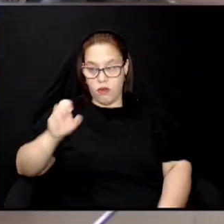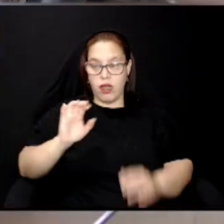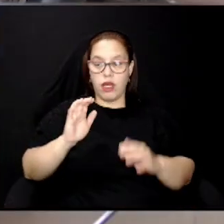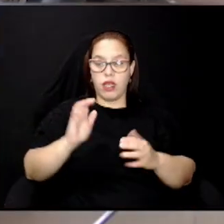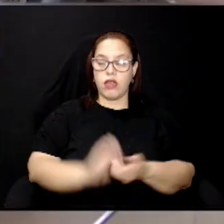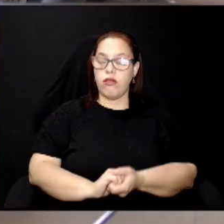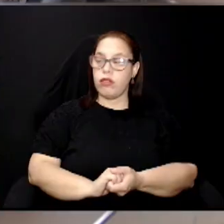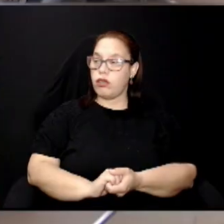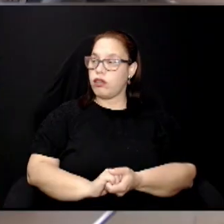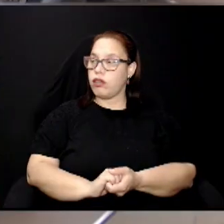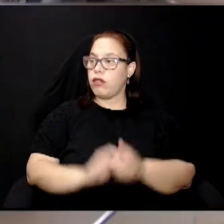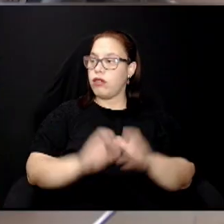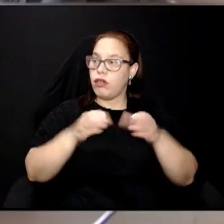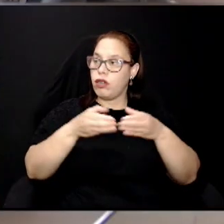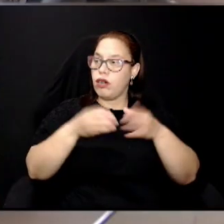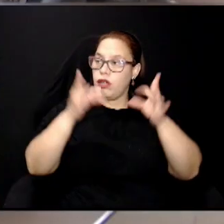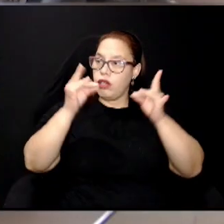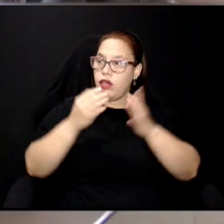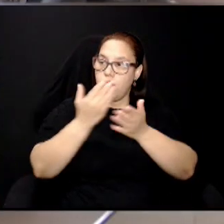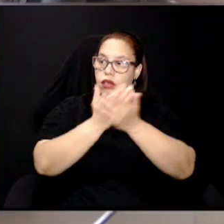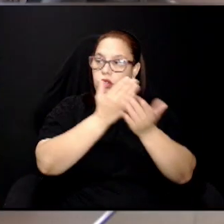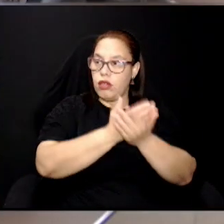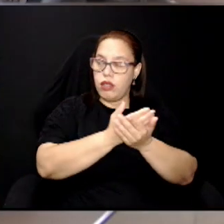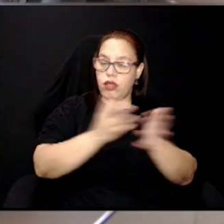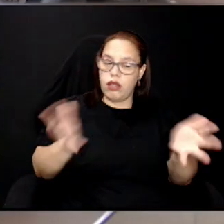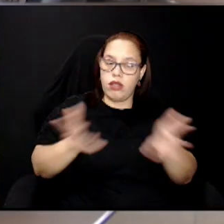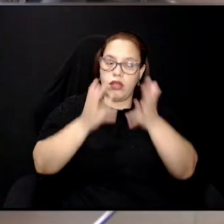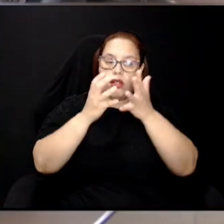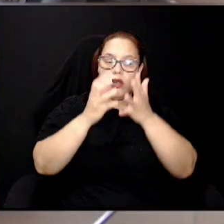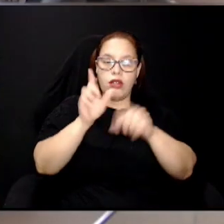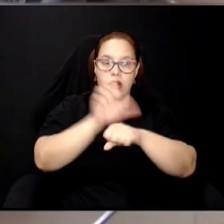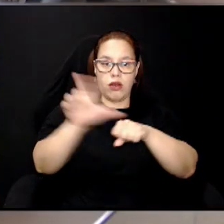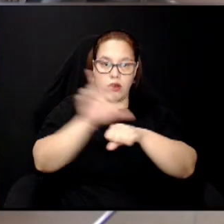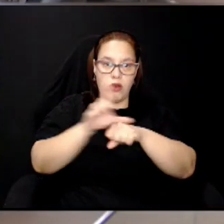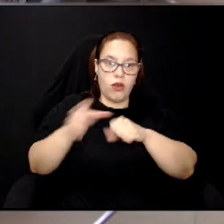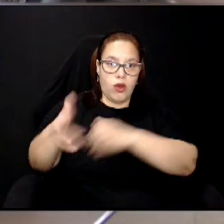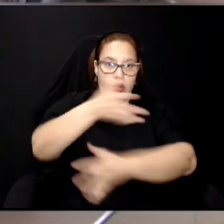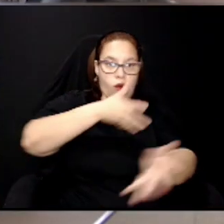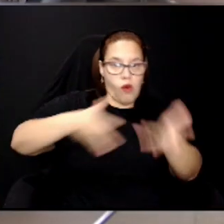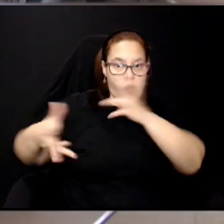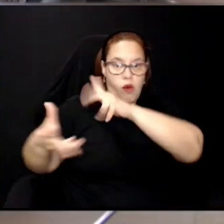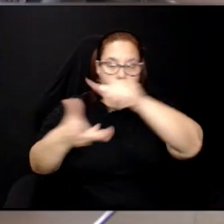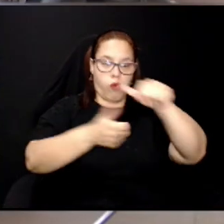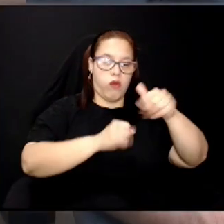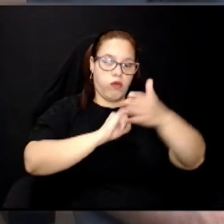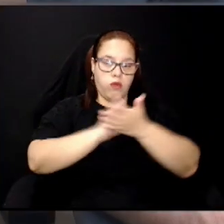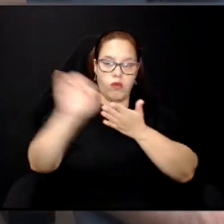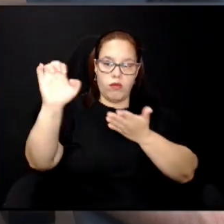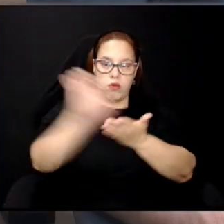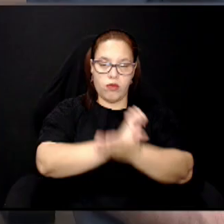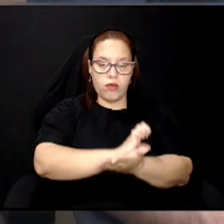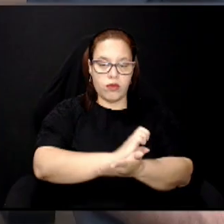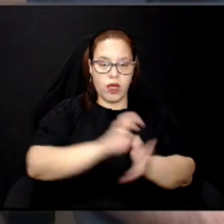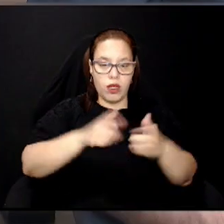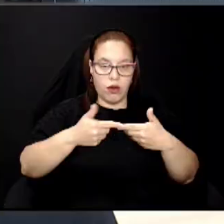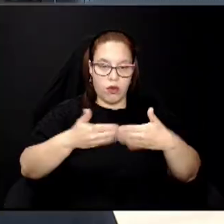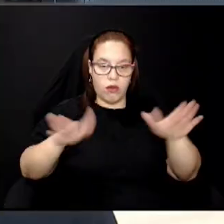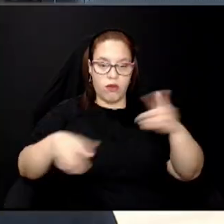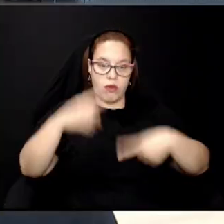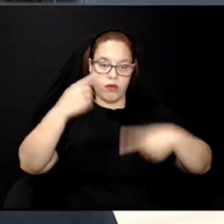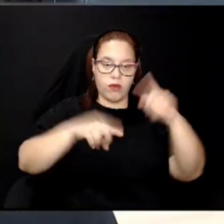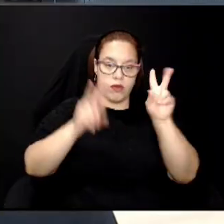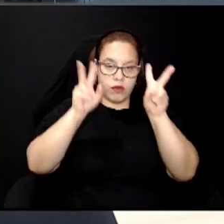A Comissão Especial de Estudos de Fomento ao Comércio Exterior promoveu a primeira reunião aberta ao público para debater o tema,